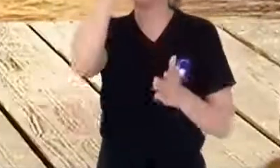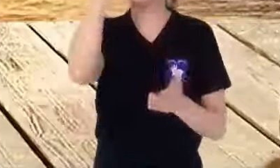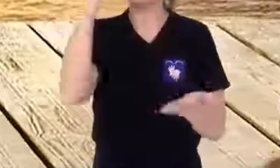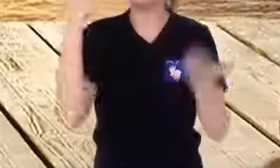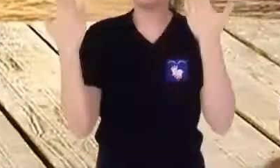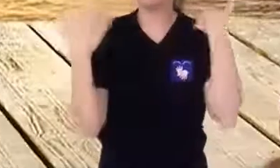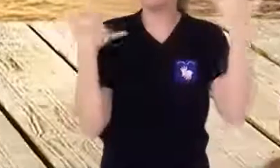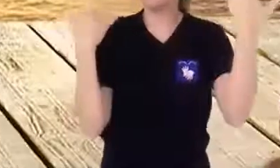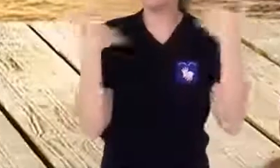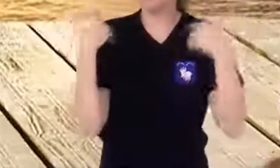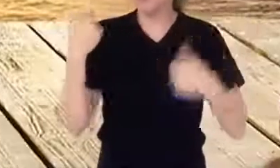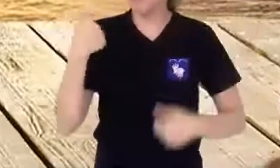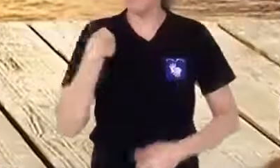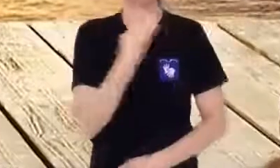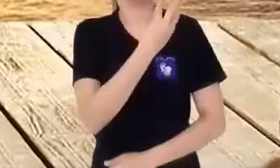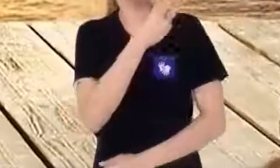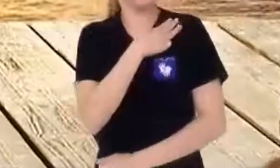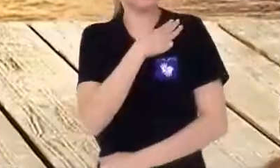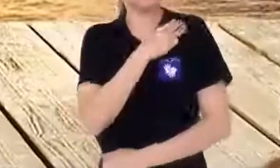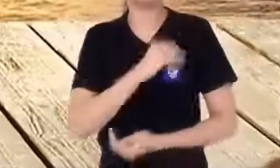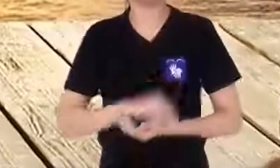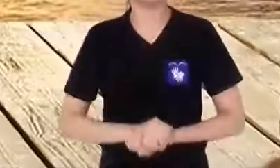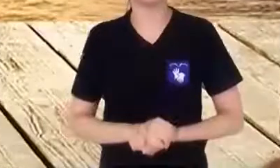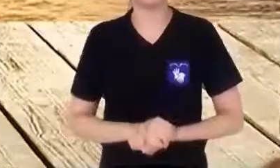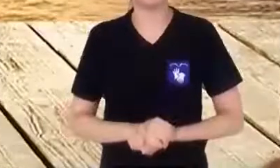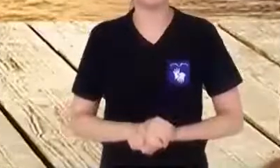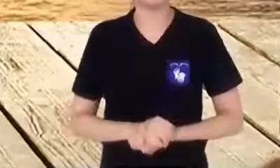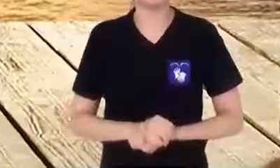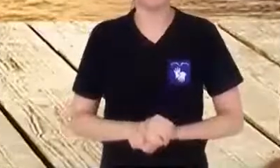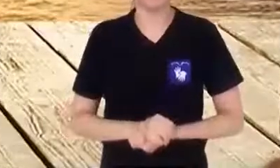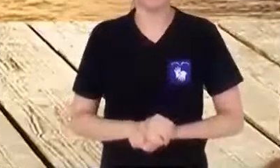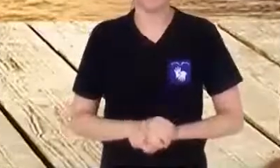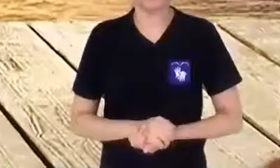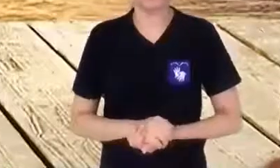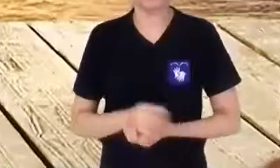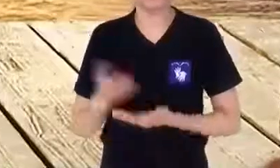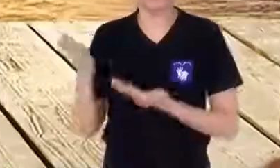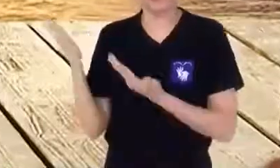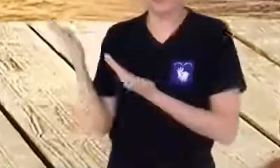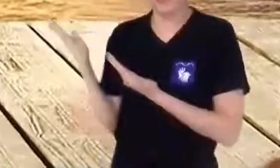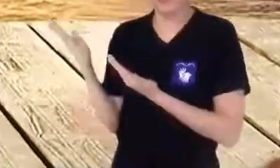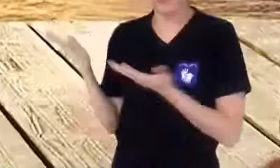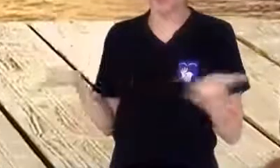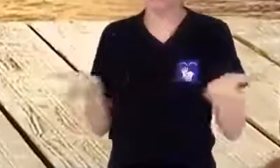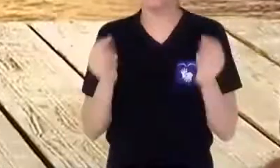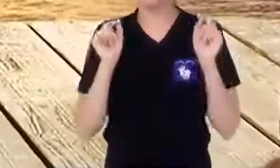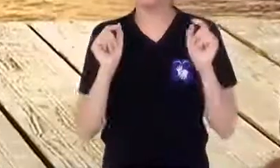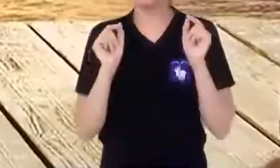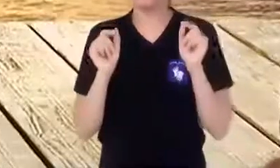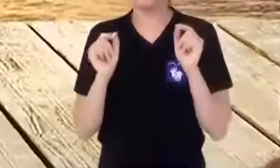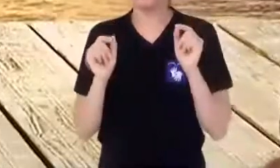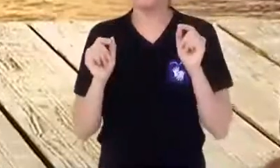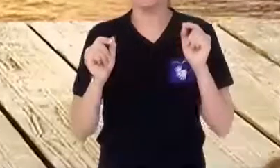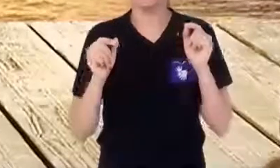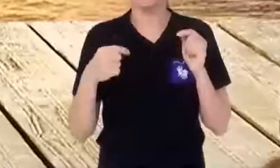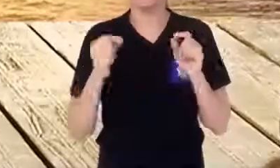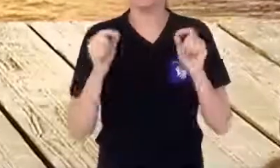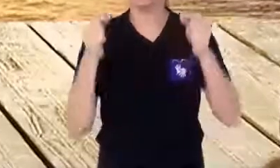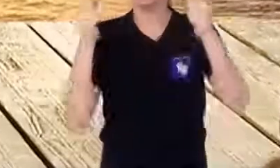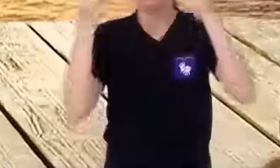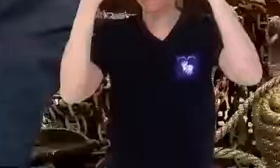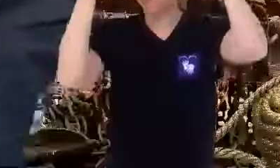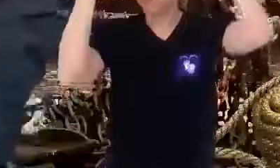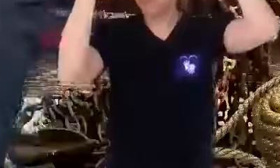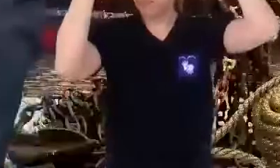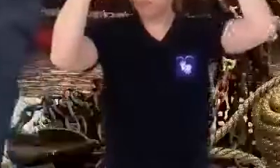Boa, marujo. Estou pronto. Me dê aqui o seu chapéu. Opa, desculpe. Agora eu vou colocar o seu chapéu de